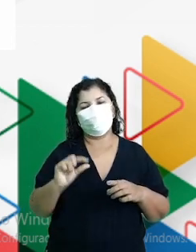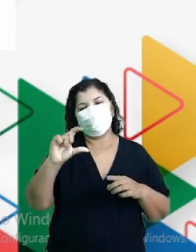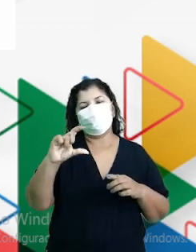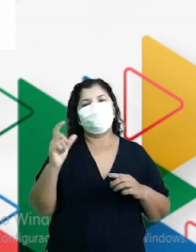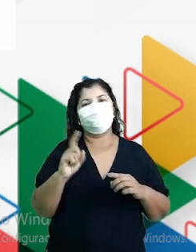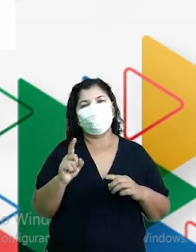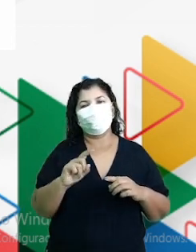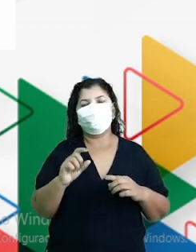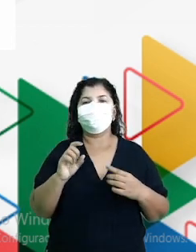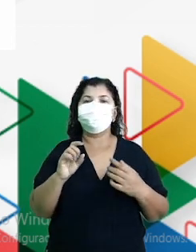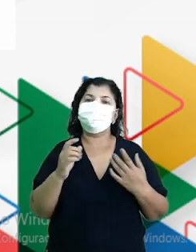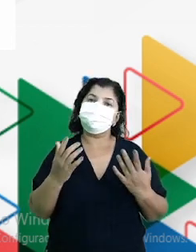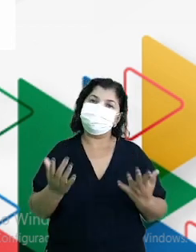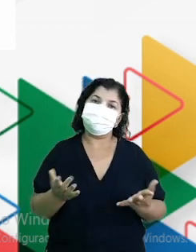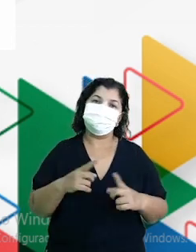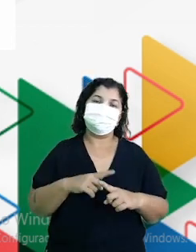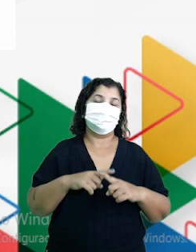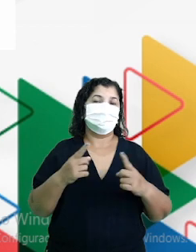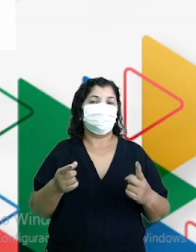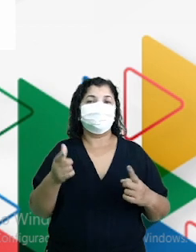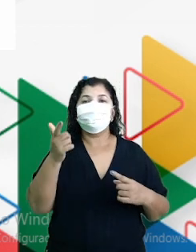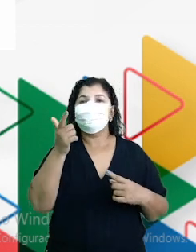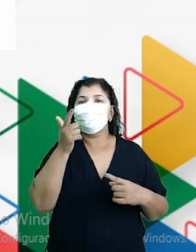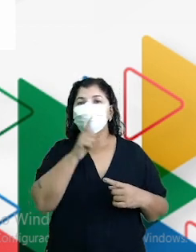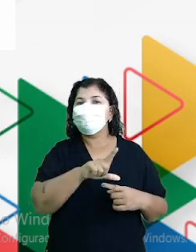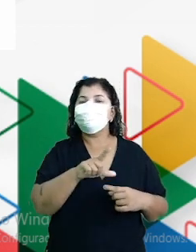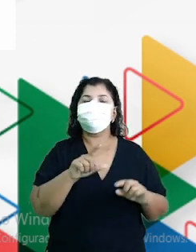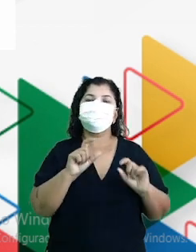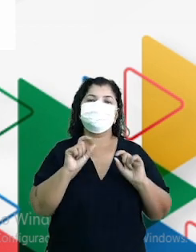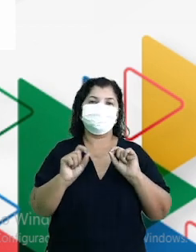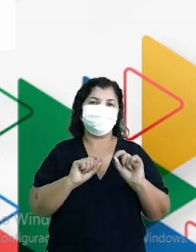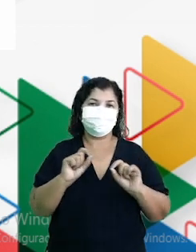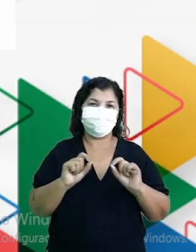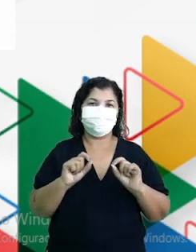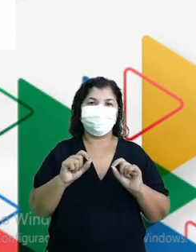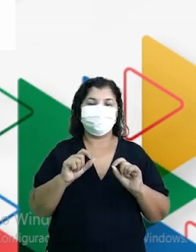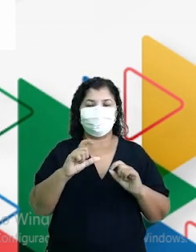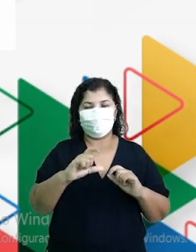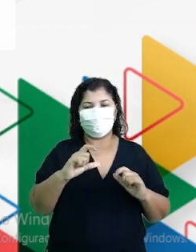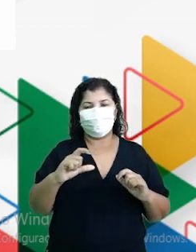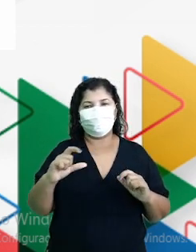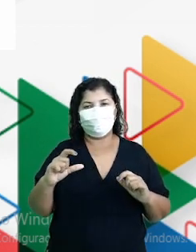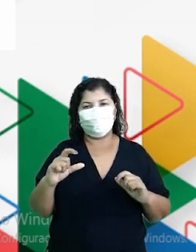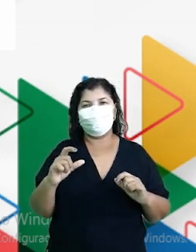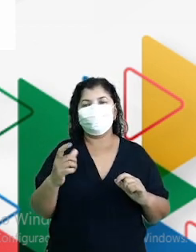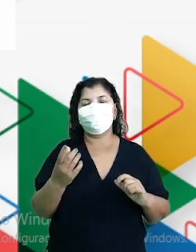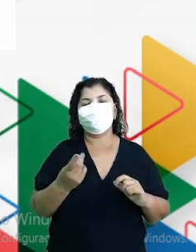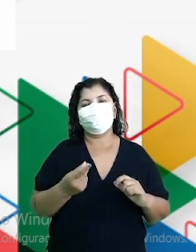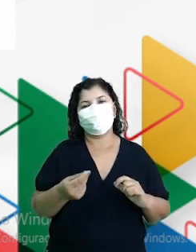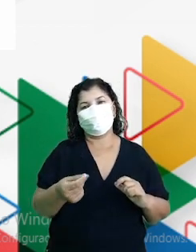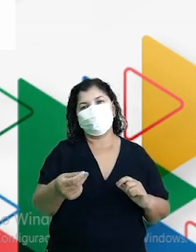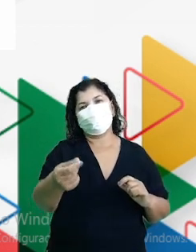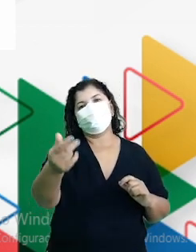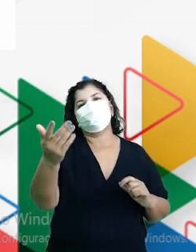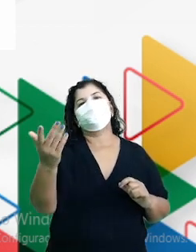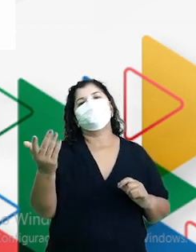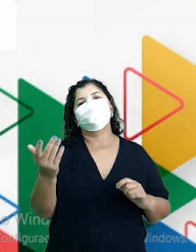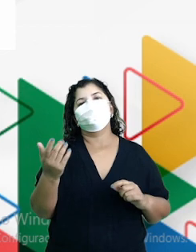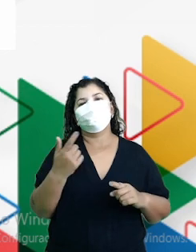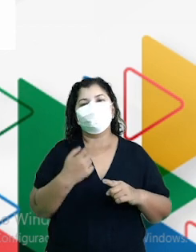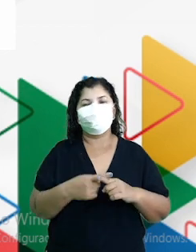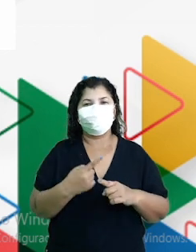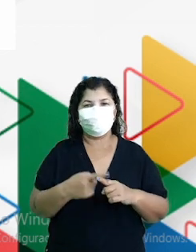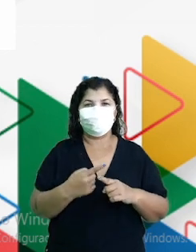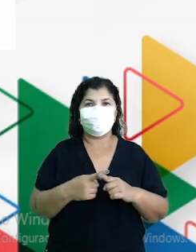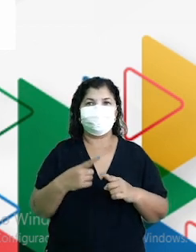consigo aí, o que eu conquisto de vantagem é de que as pilhas vão durar mais tempo. Não porque elas foram tomadas por